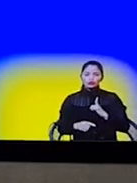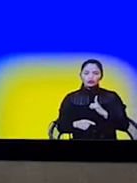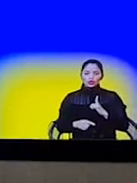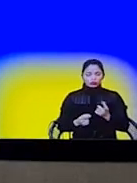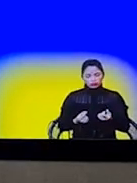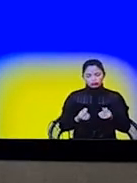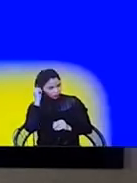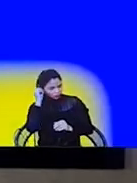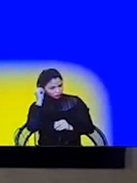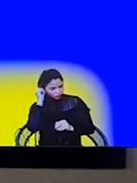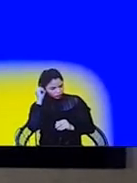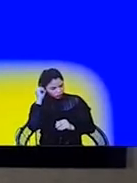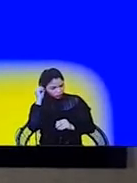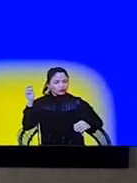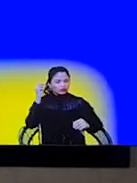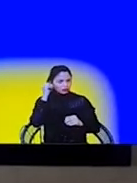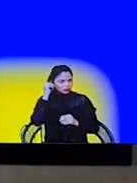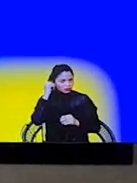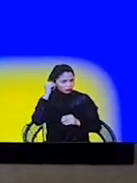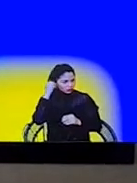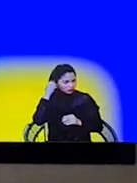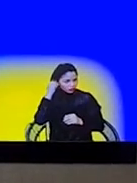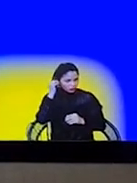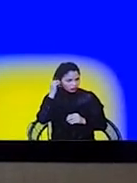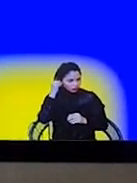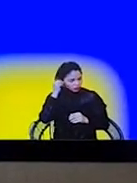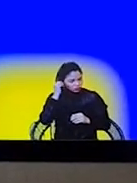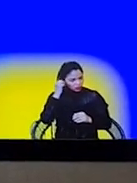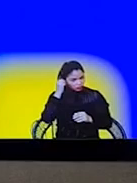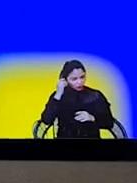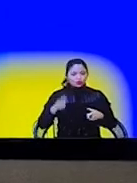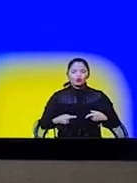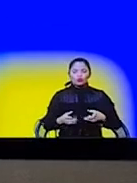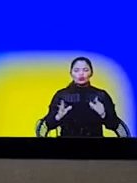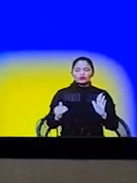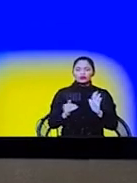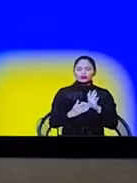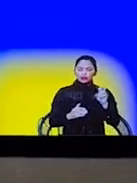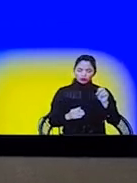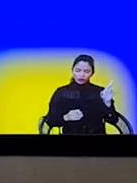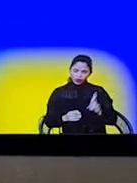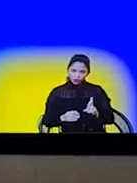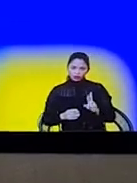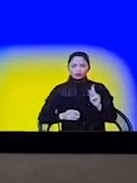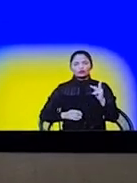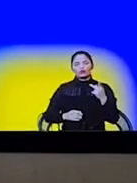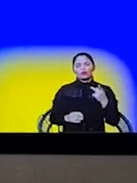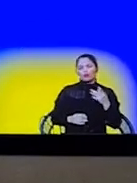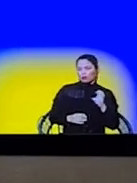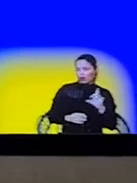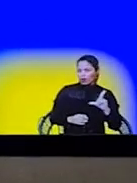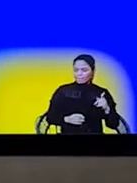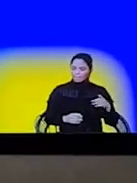de R$ 99, o custo de frete até R$ 50. Então, se o produto está no super app, se ele é acima